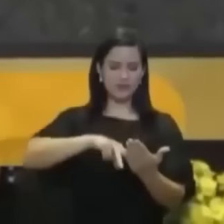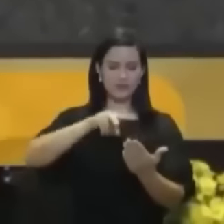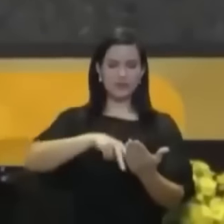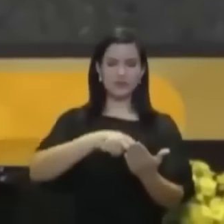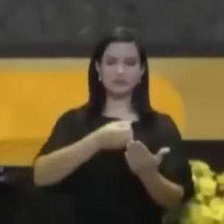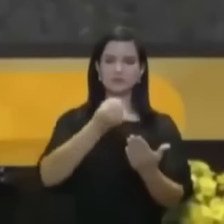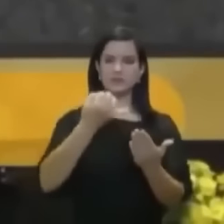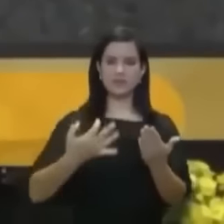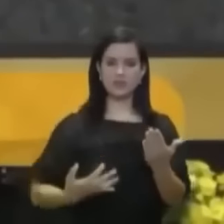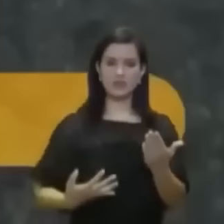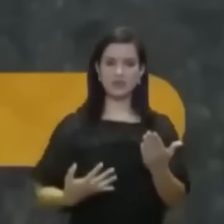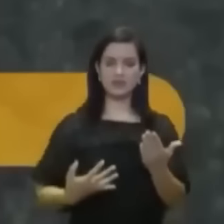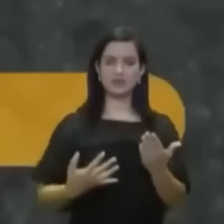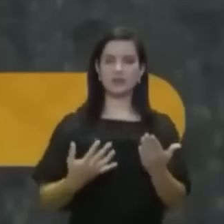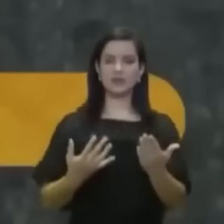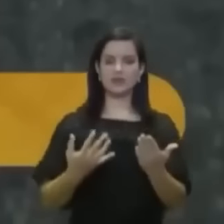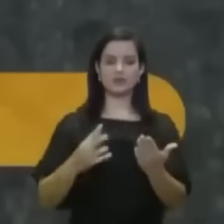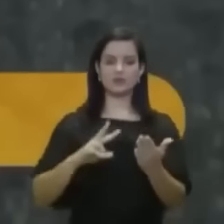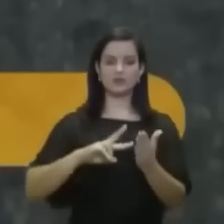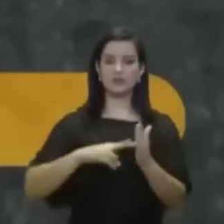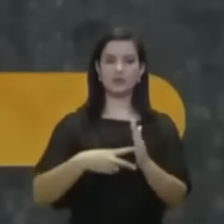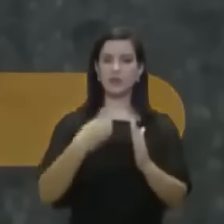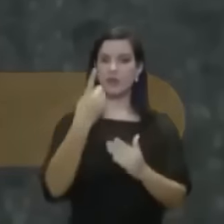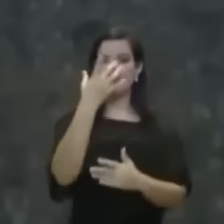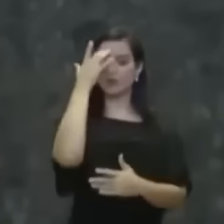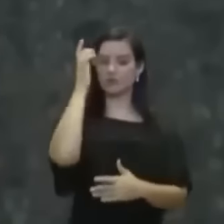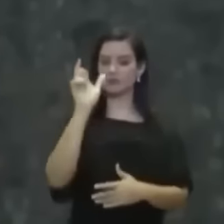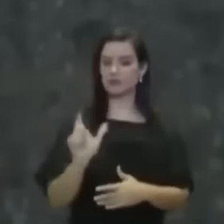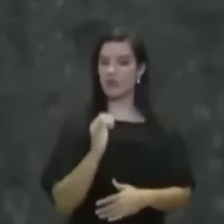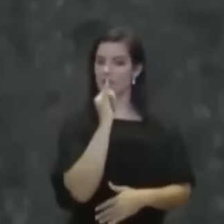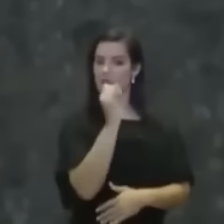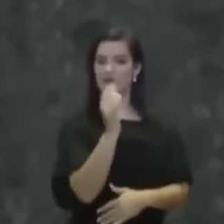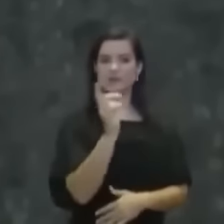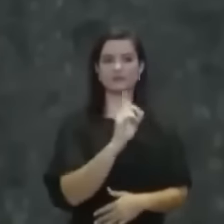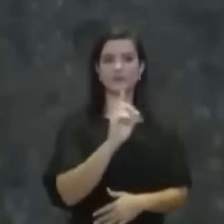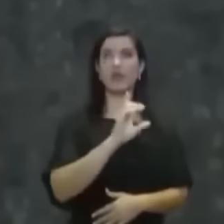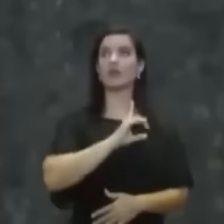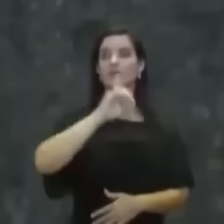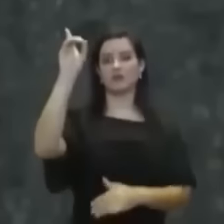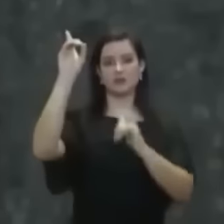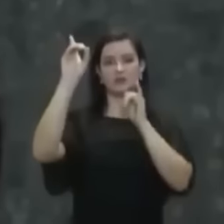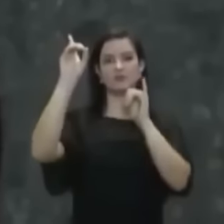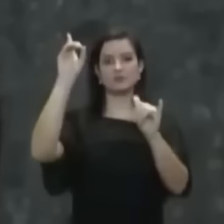Bíblia, não é a voz de um homem que nós ouvimos, é a própria voz de Deus.